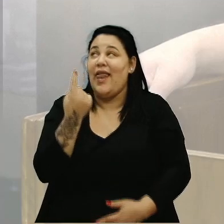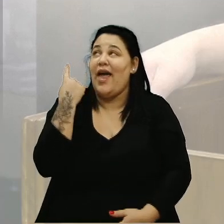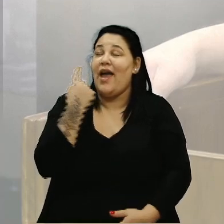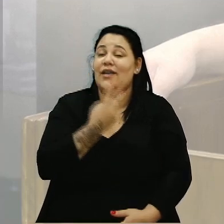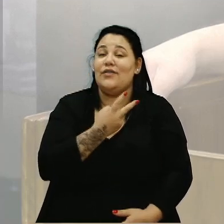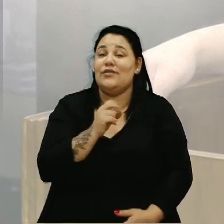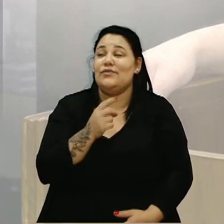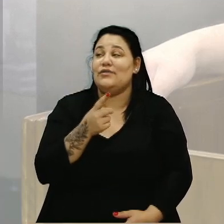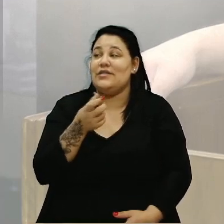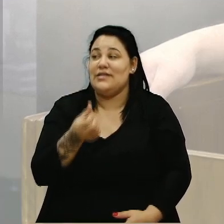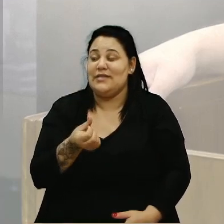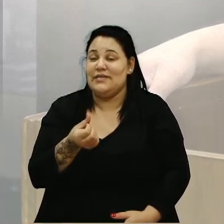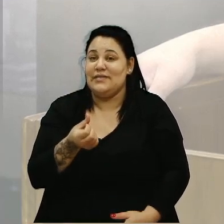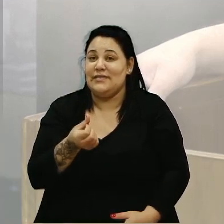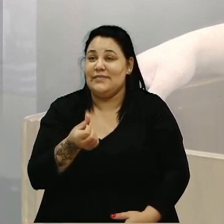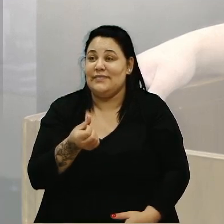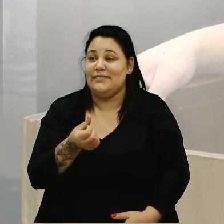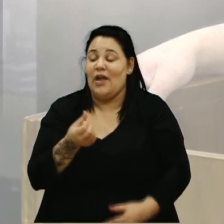rombo fiscal,